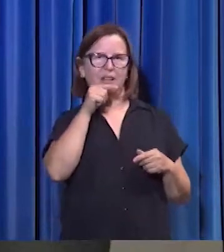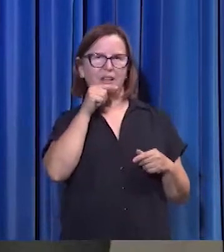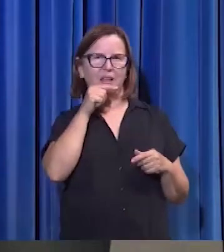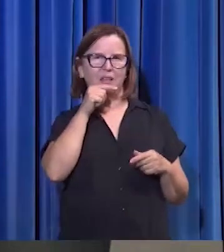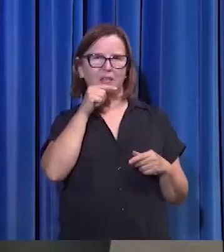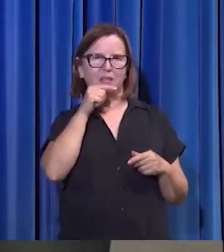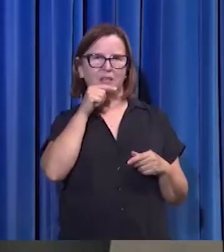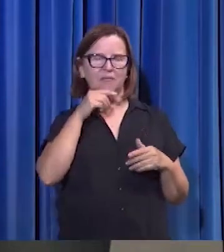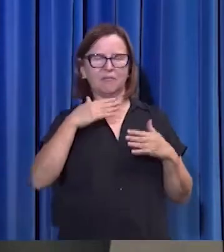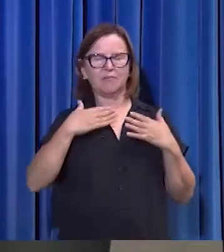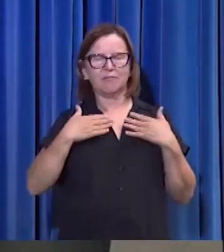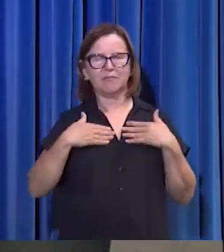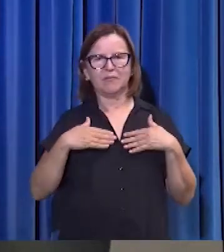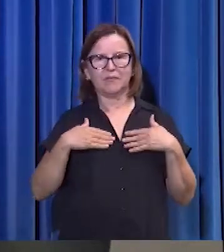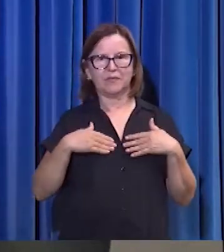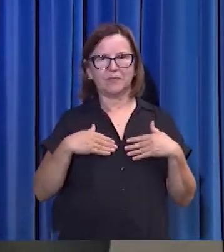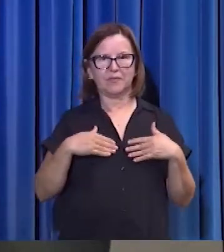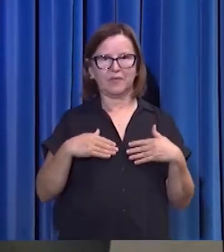espelhando